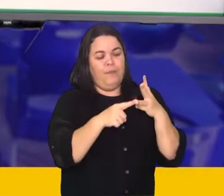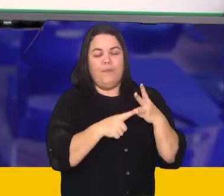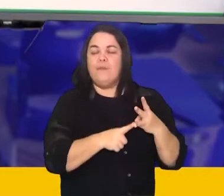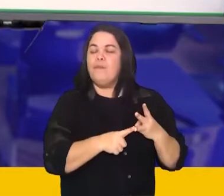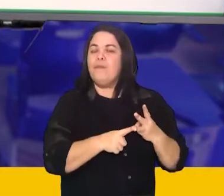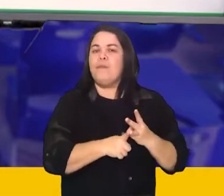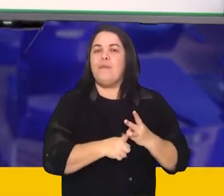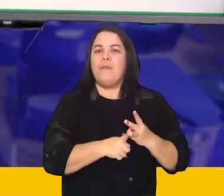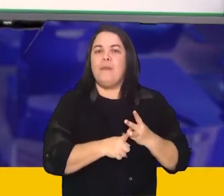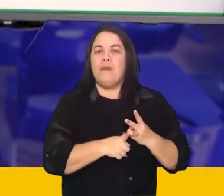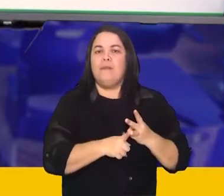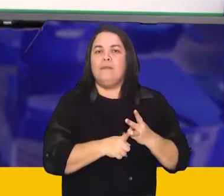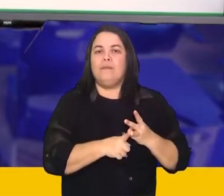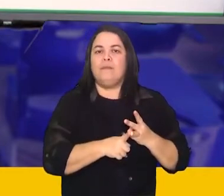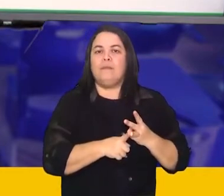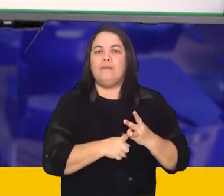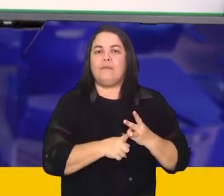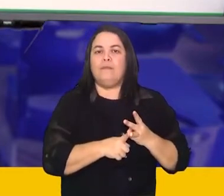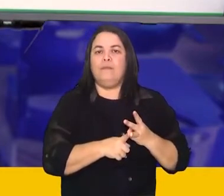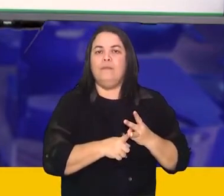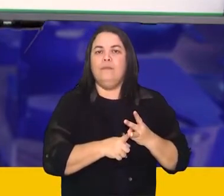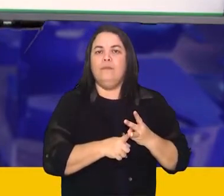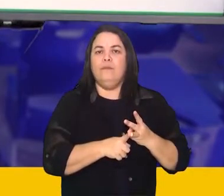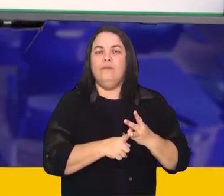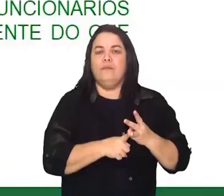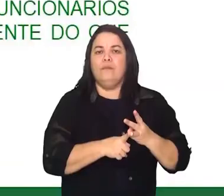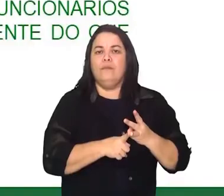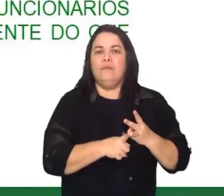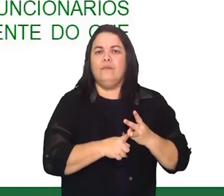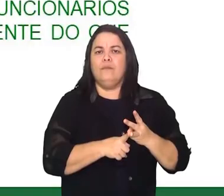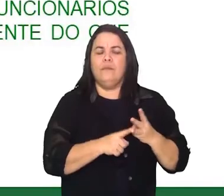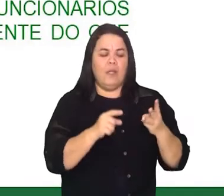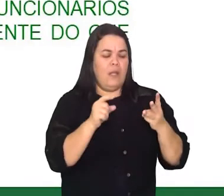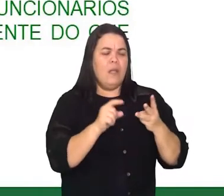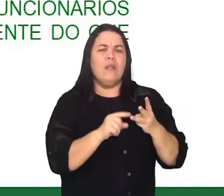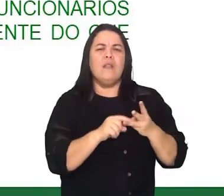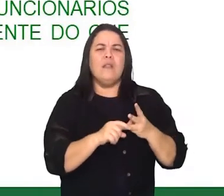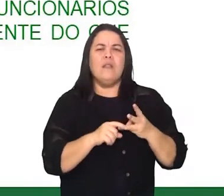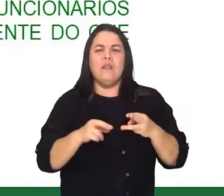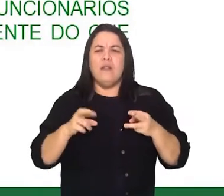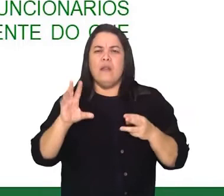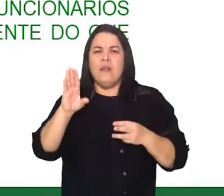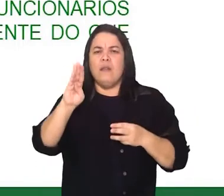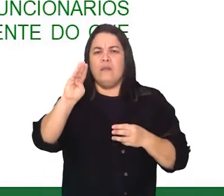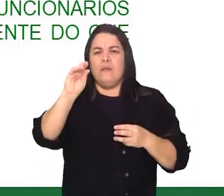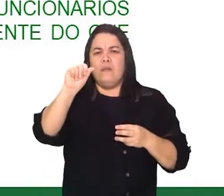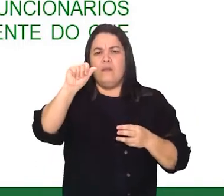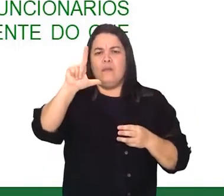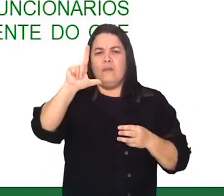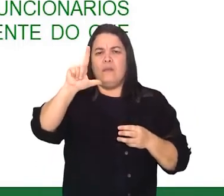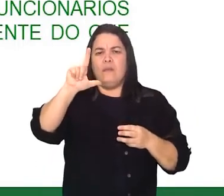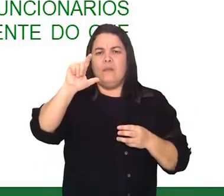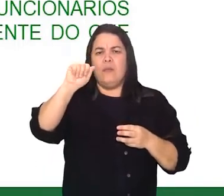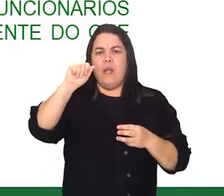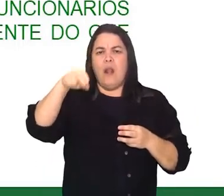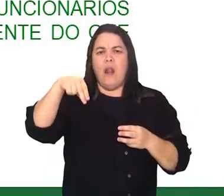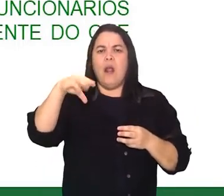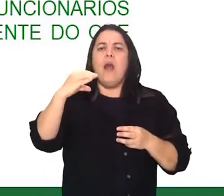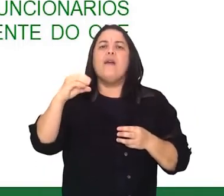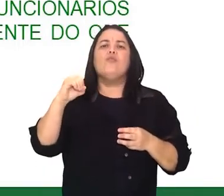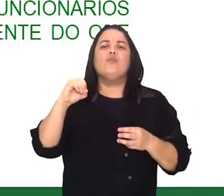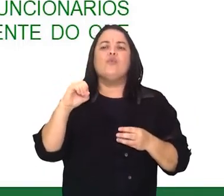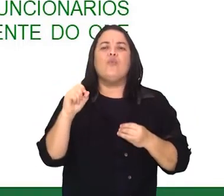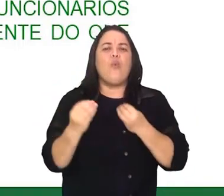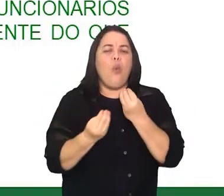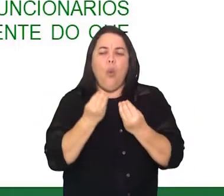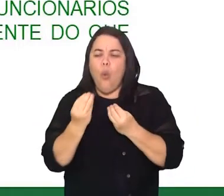Vamos passar adiante. Balanço de desempenho nas empresas relaciona-se a verificar as metas das equipes,